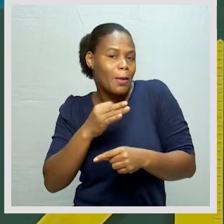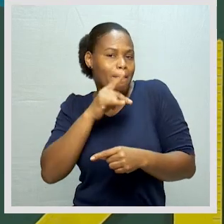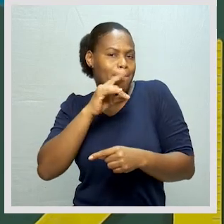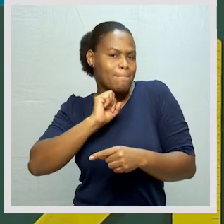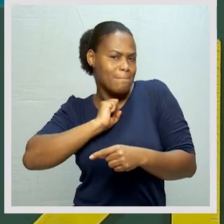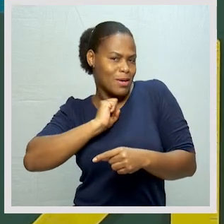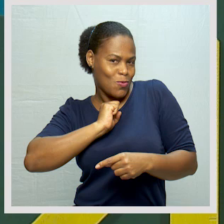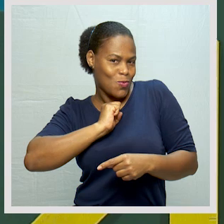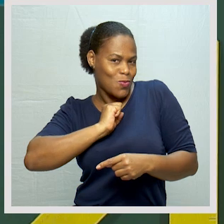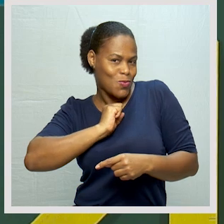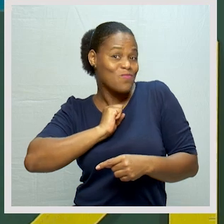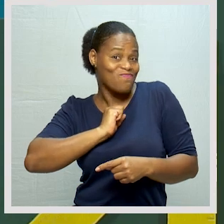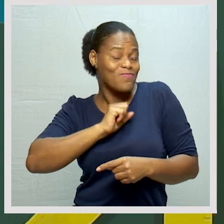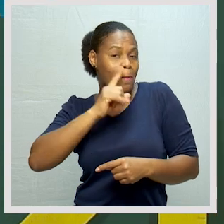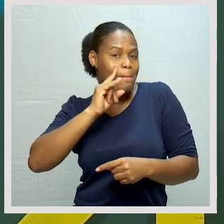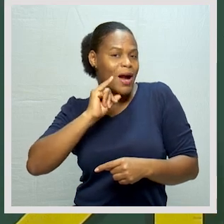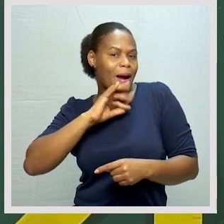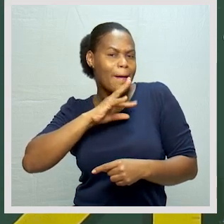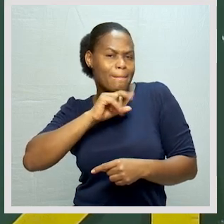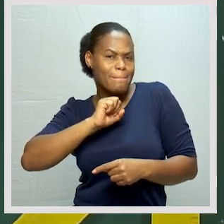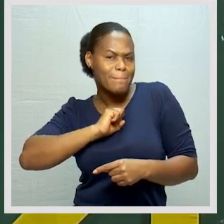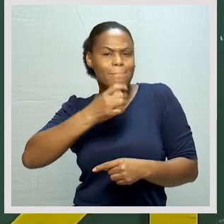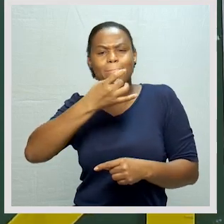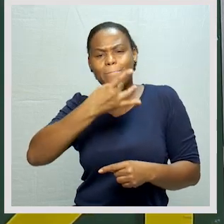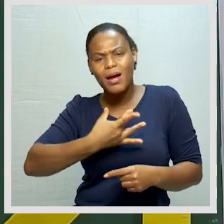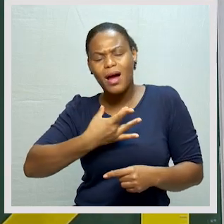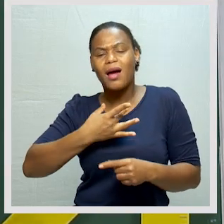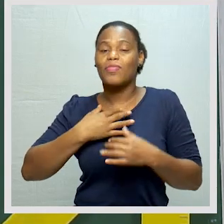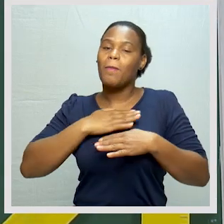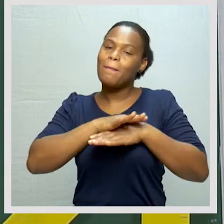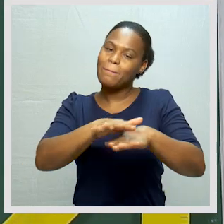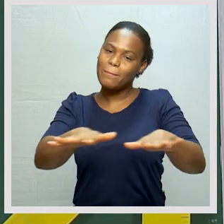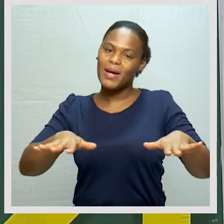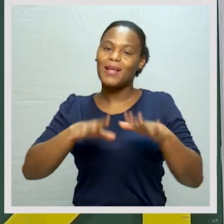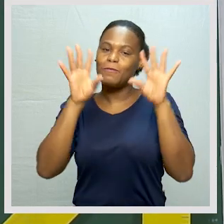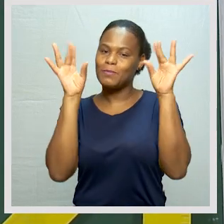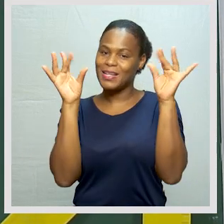os meus pais deixam-me tomar banho e brincar. Meus, aqui,